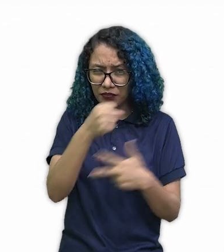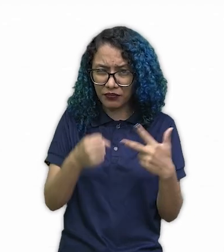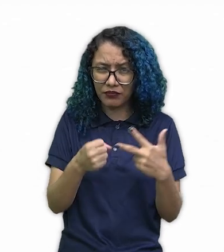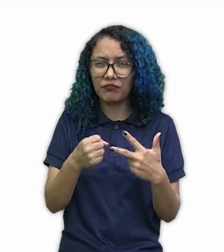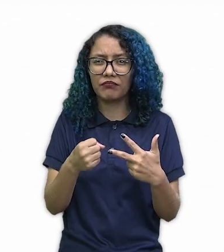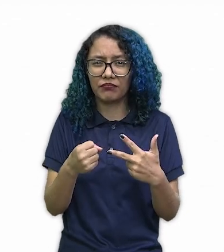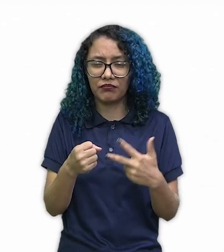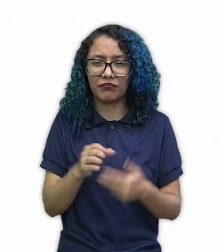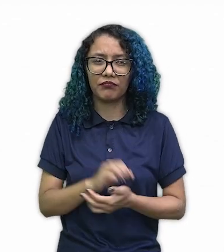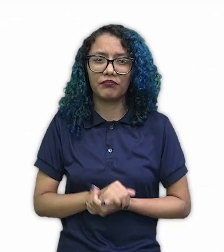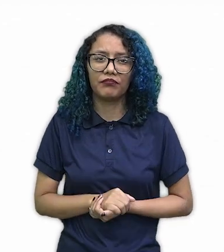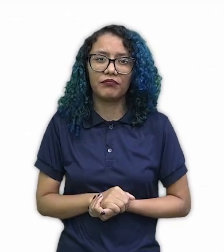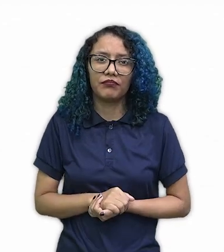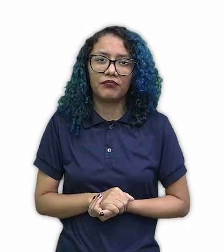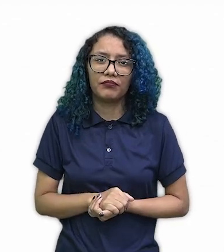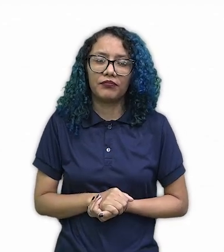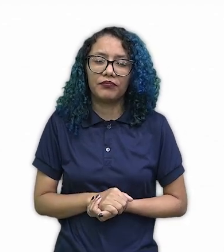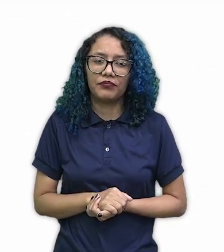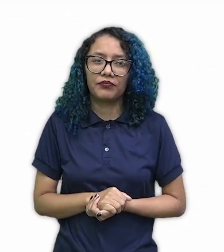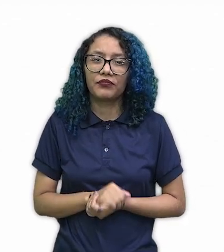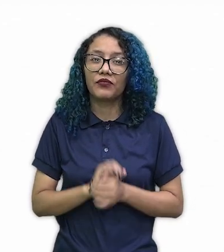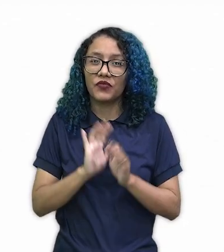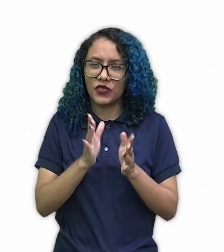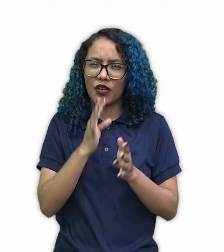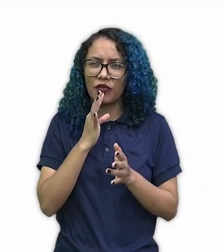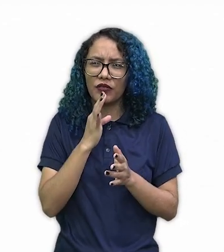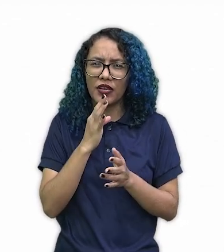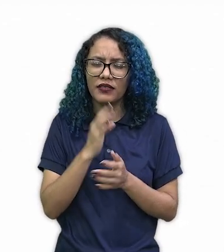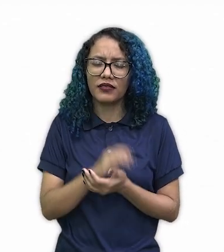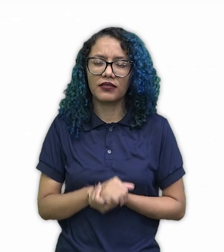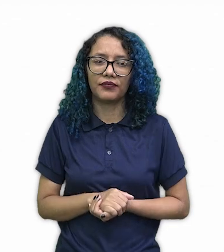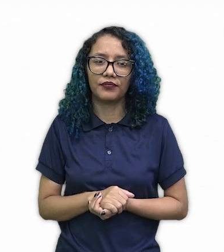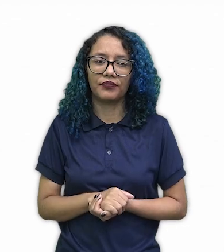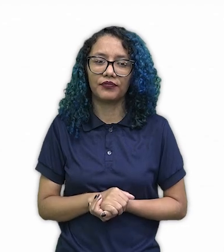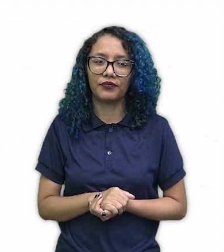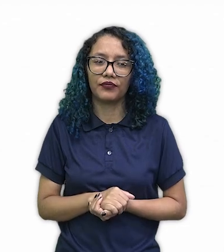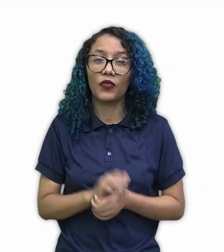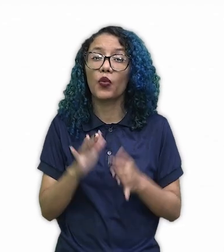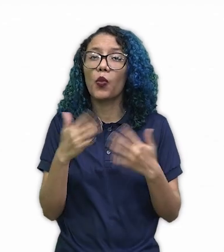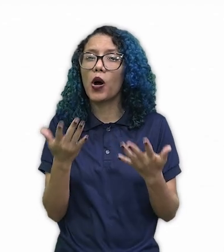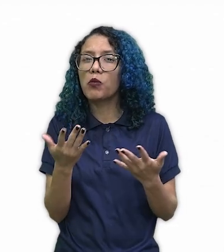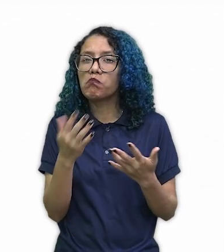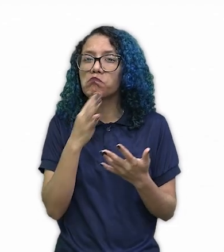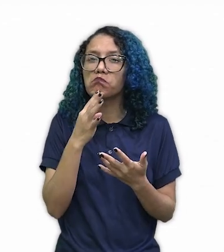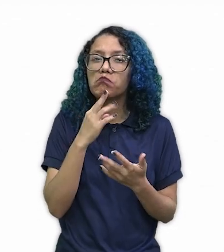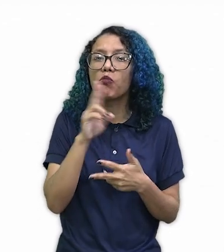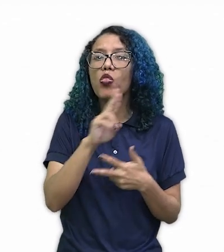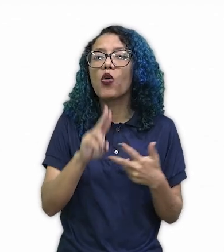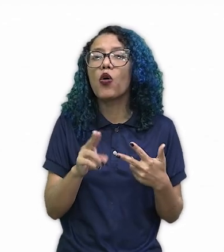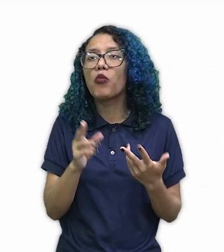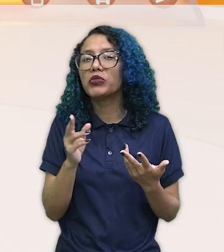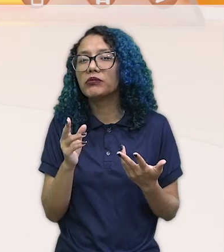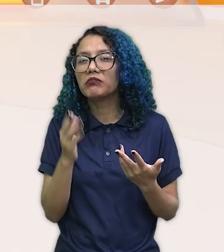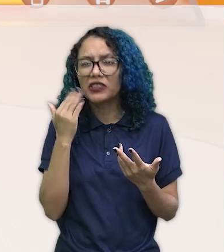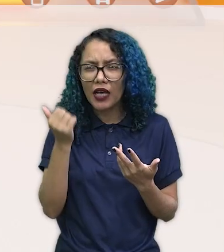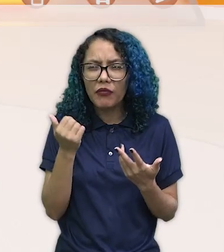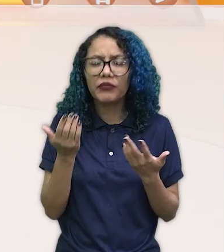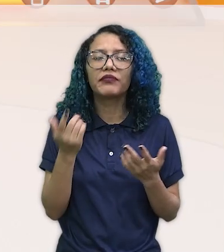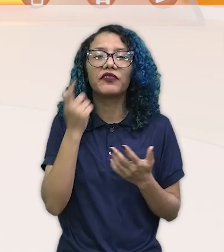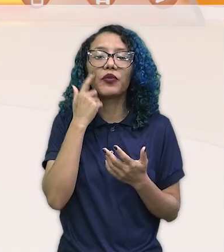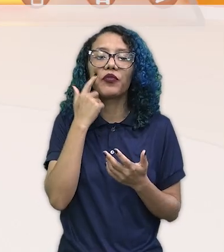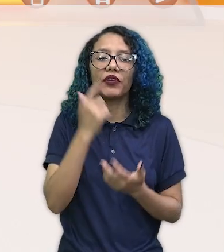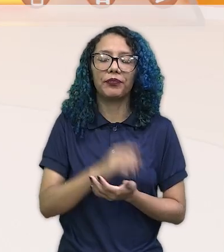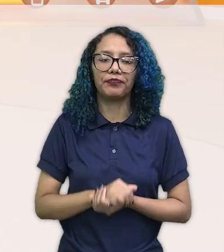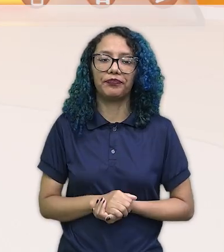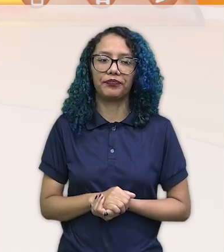no Brasil? Né? Já ouviram falar desses 3 poderes? Tem noção de quais são esses 3 poderes? Vamos lá, vamos ver então quais